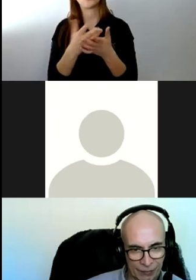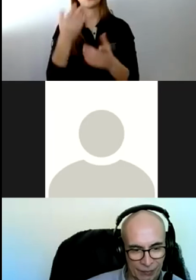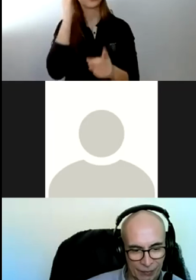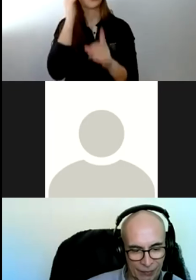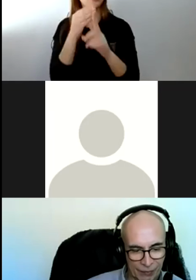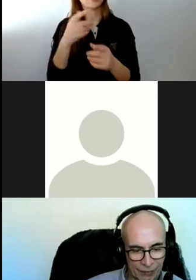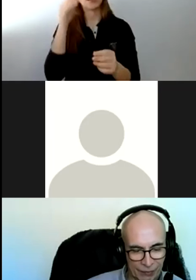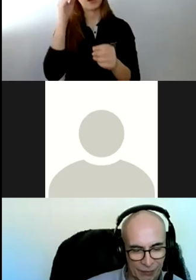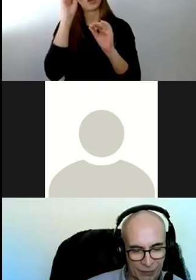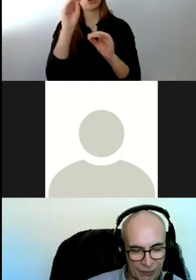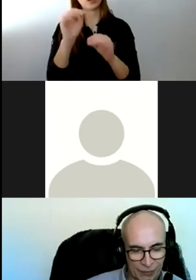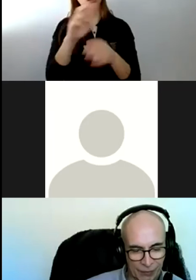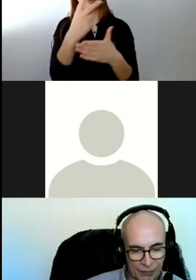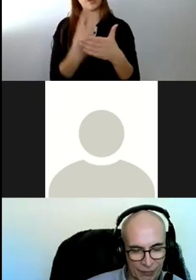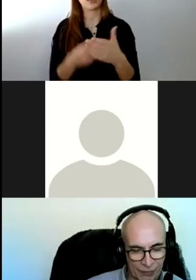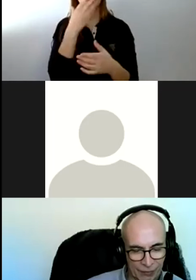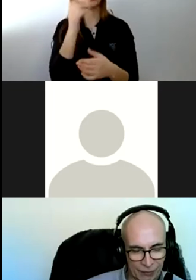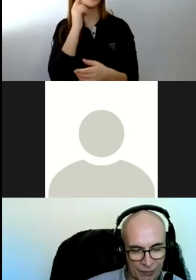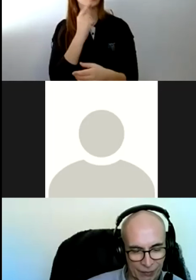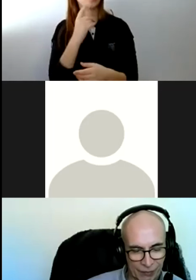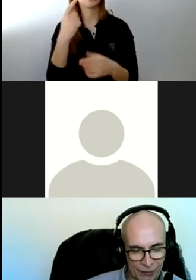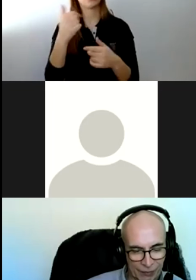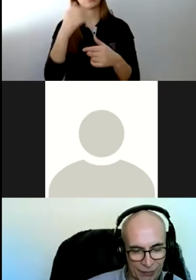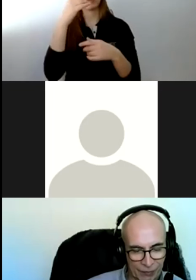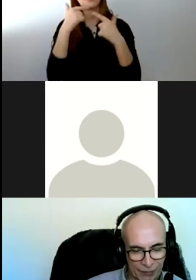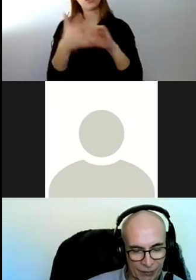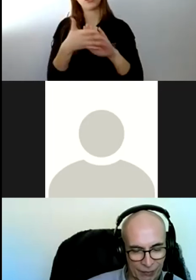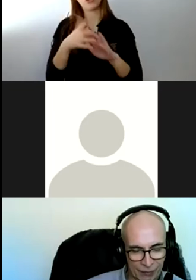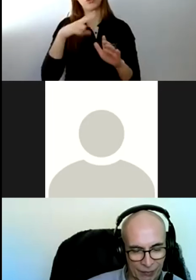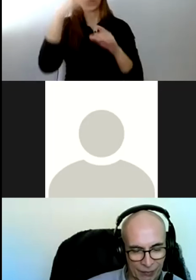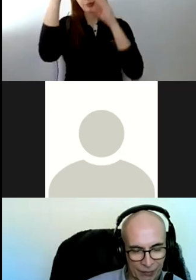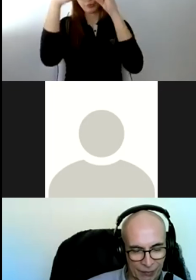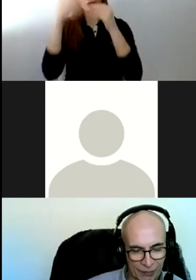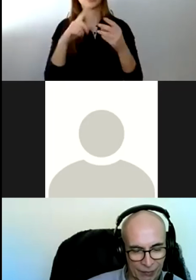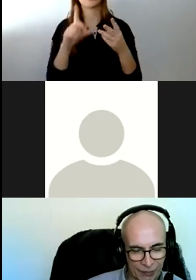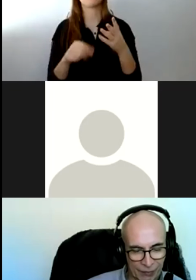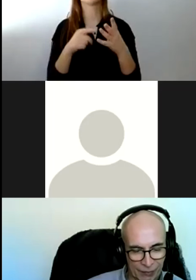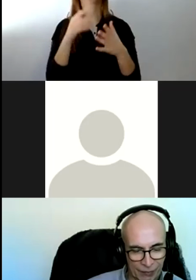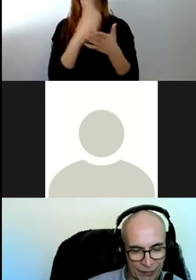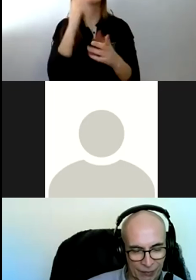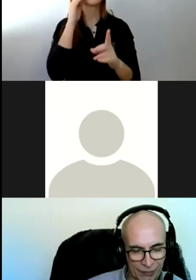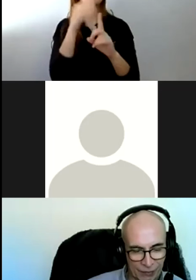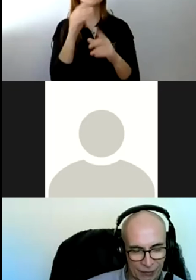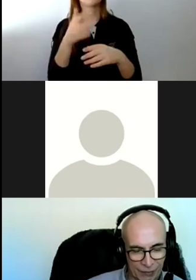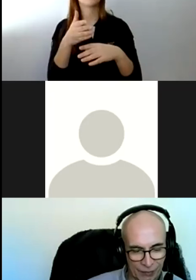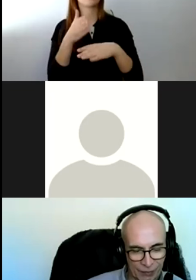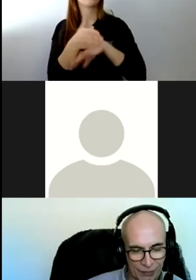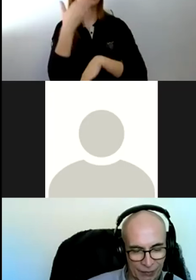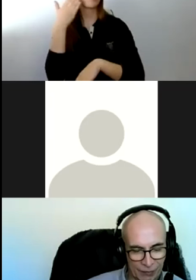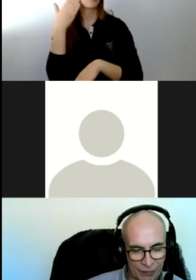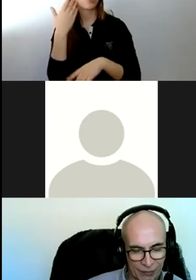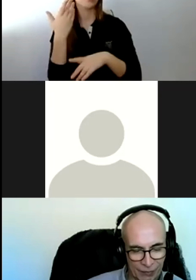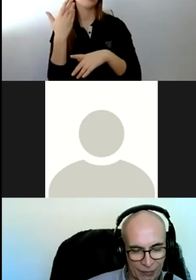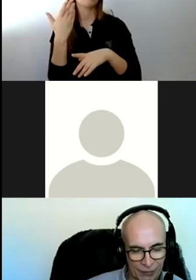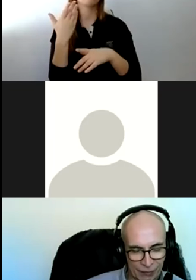bilingue para alunos surdos com aprendizagem em língua gestual portuguesa, escolas de referência para a intervenção precoce na infância, sediadas nos agrupamentos